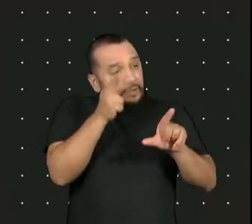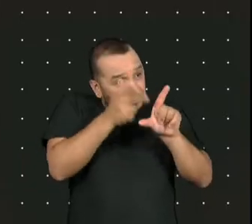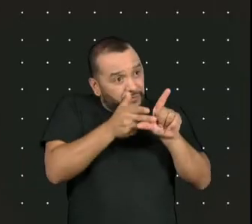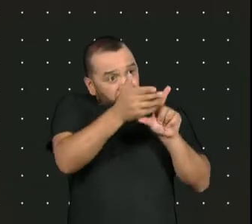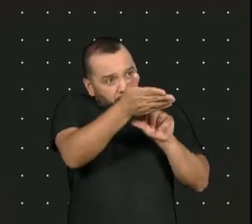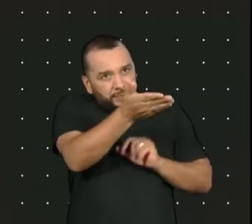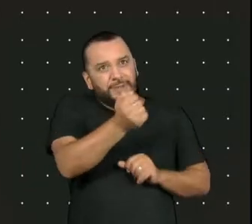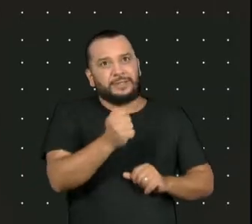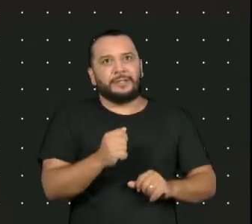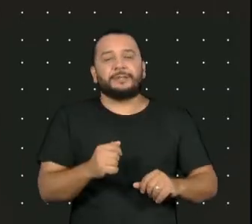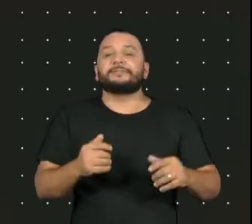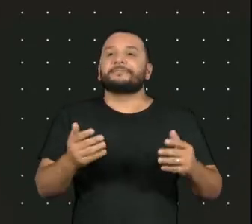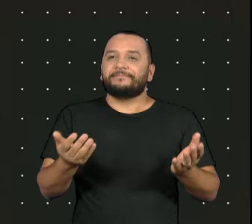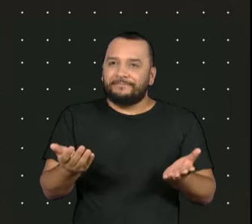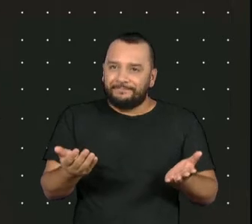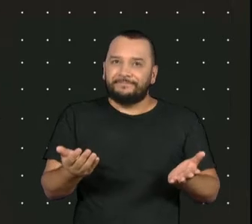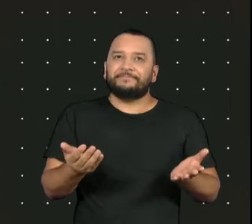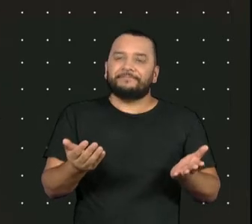Pois é.